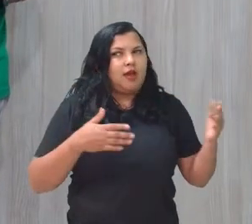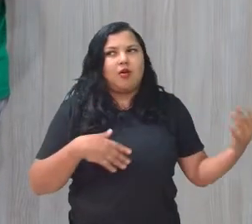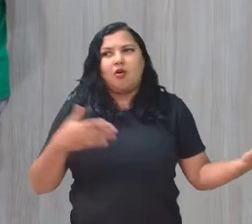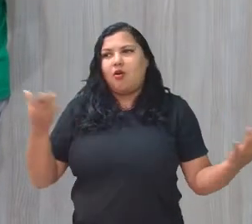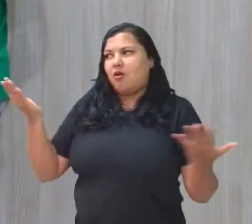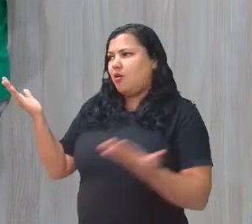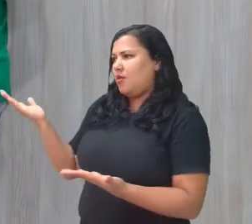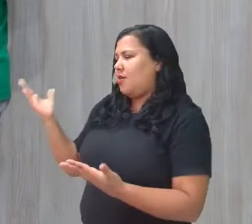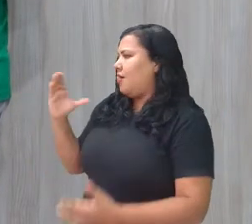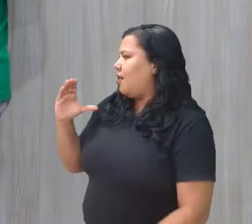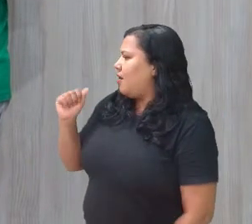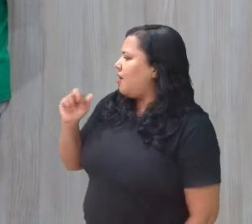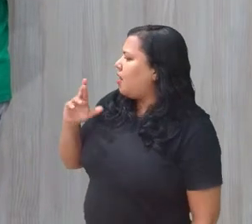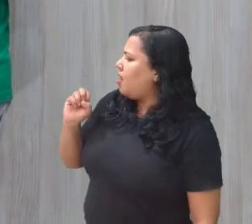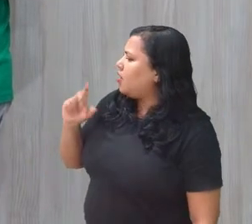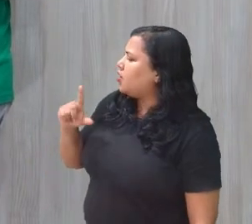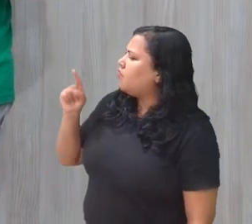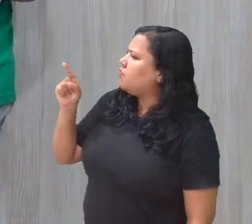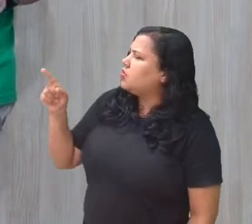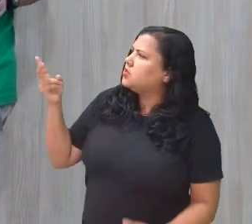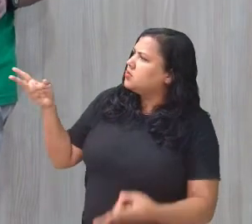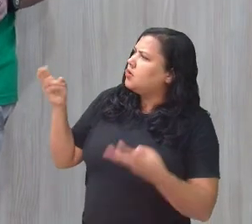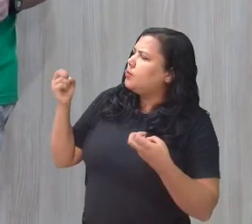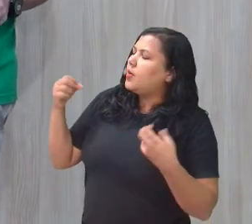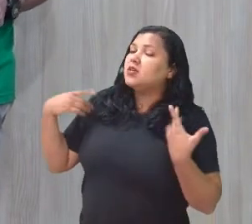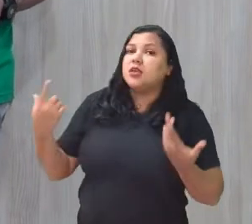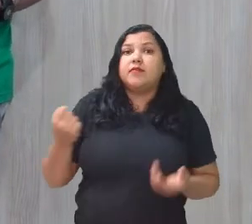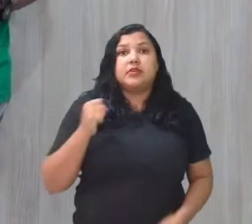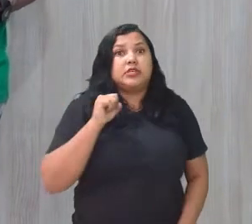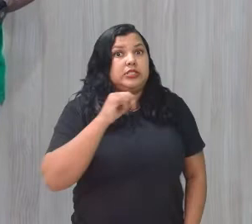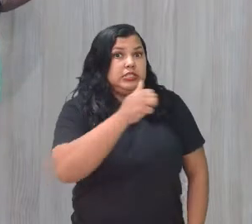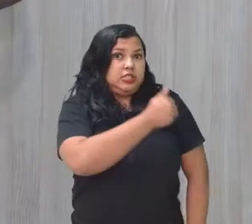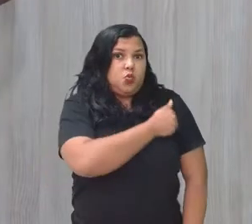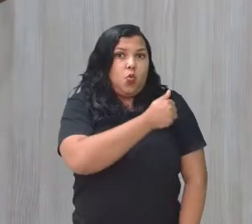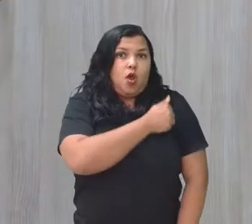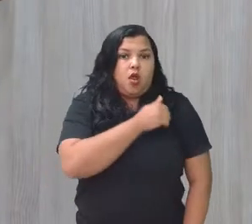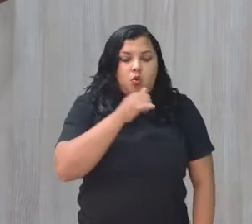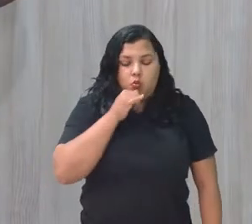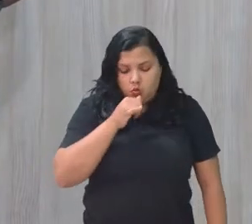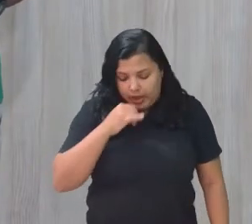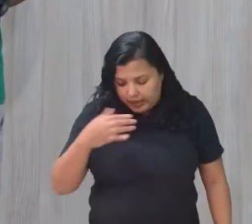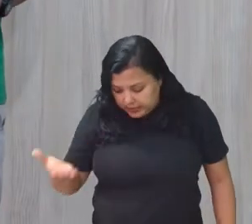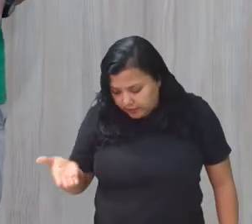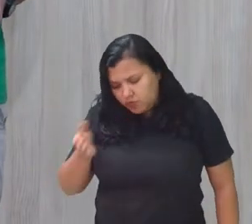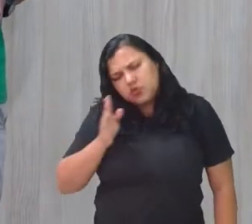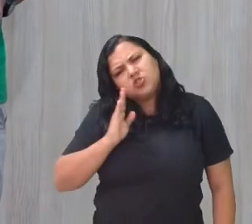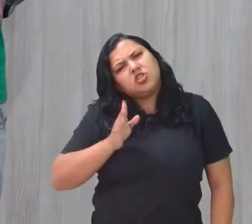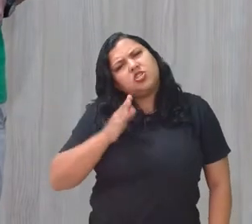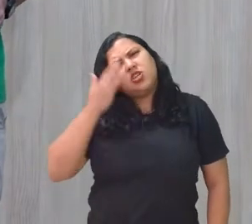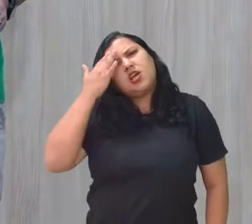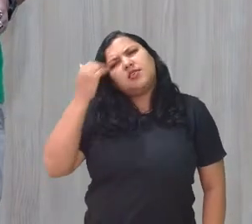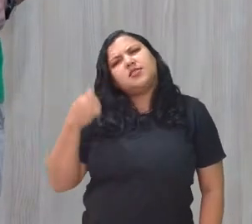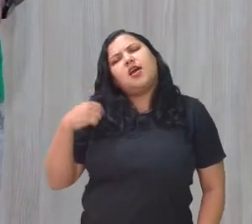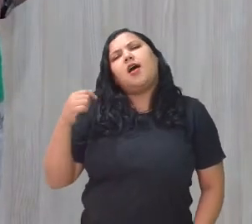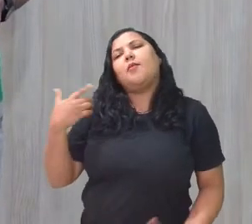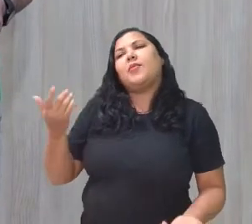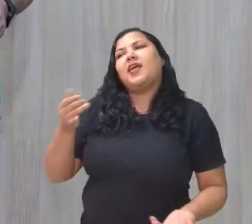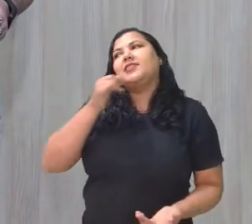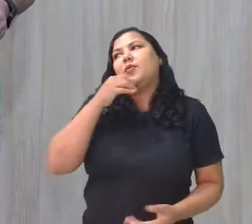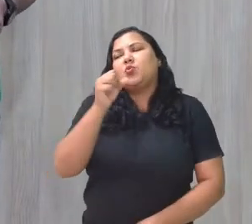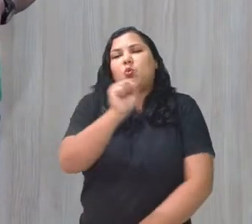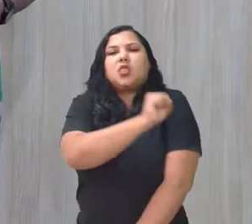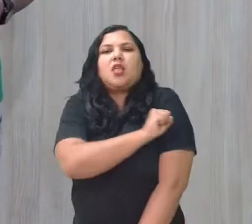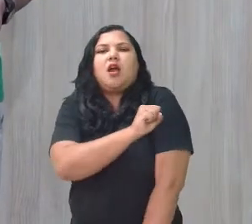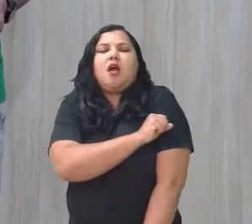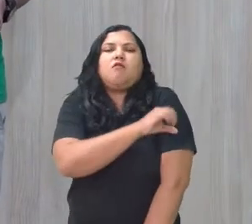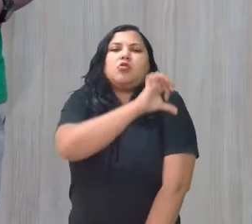Carol. E, Carol, tu não percebe que se o estudante, tu já conhece assim, o que é que vai aparecer lá no 8º